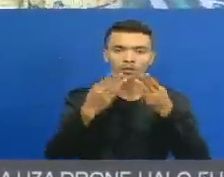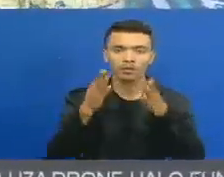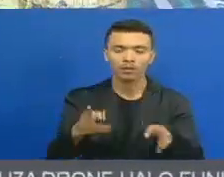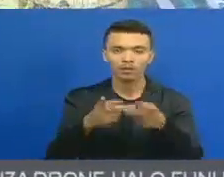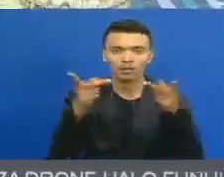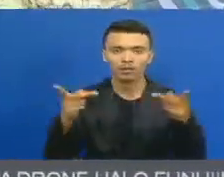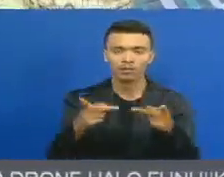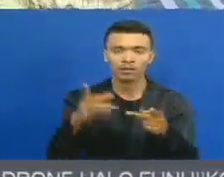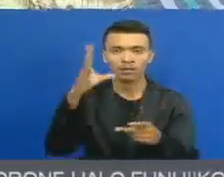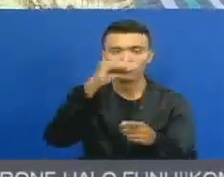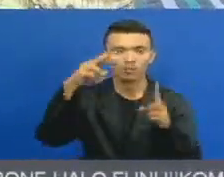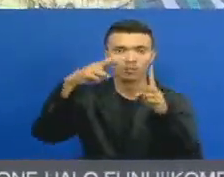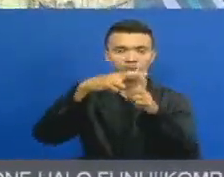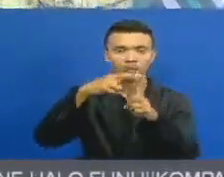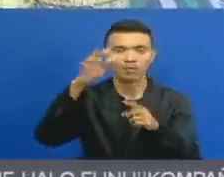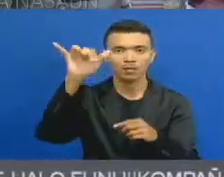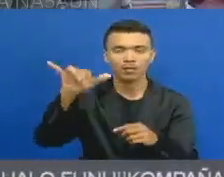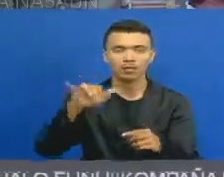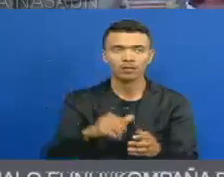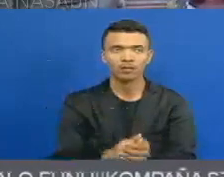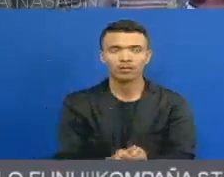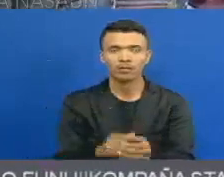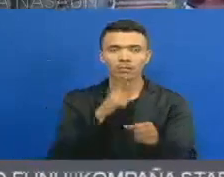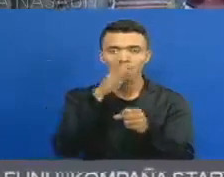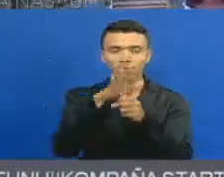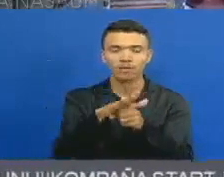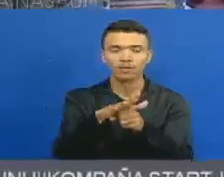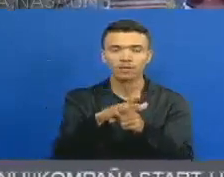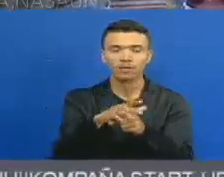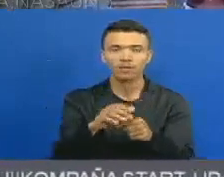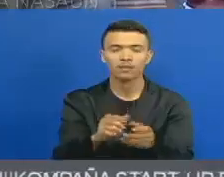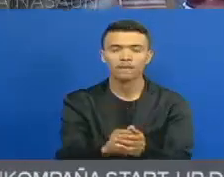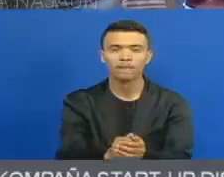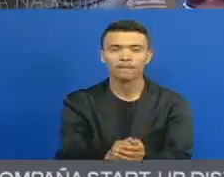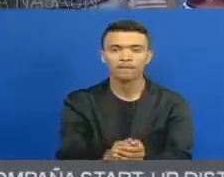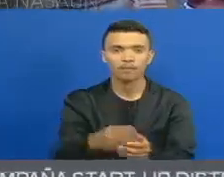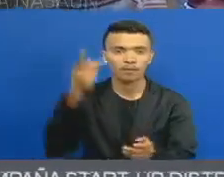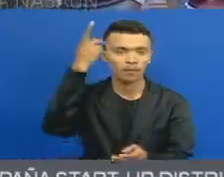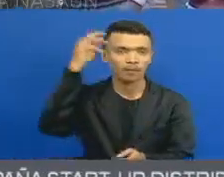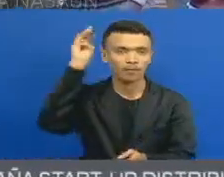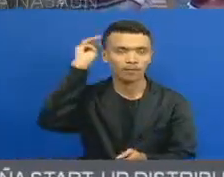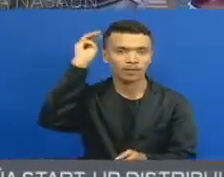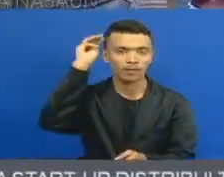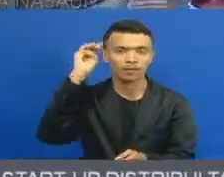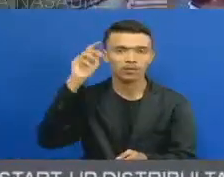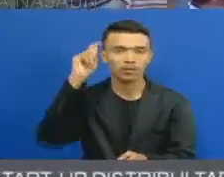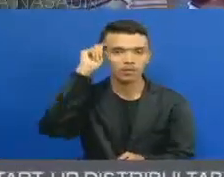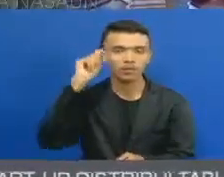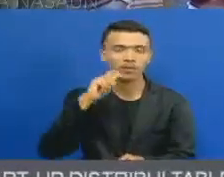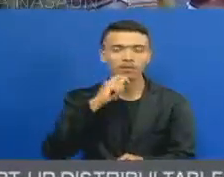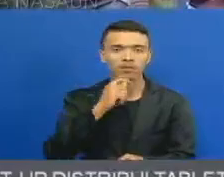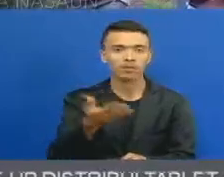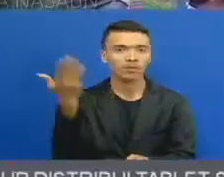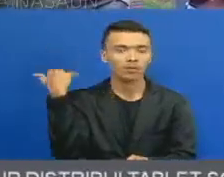nosso monumento Sira. Ato completo de compromisso político irá, na mesma excelência, primeiro-ministro general Tarmatan Rua Gracia. Antes, nem será